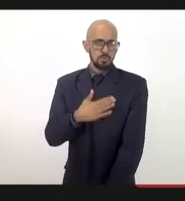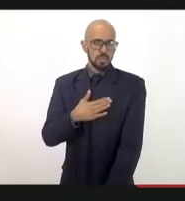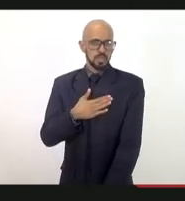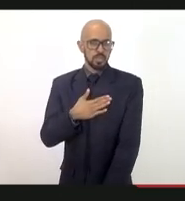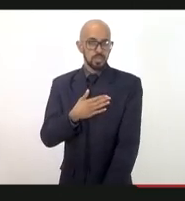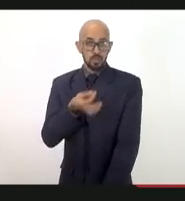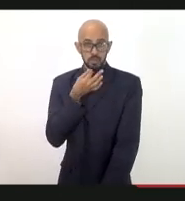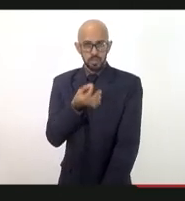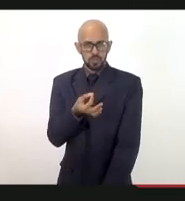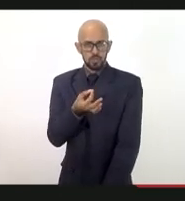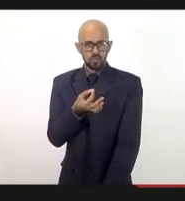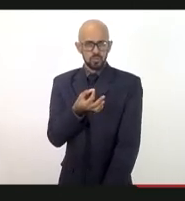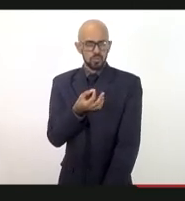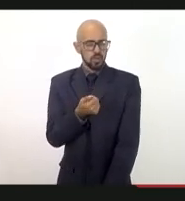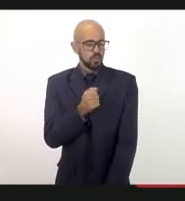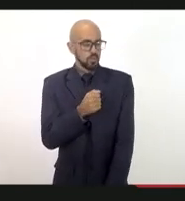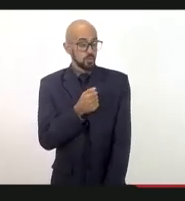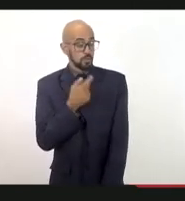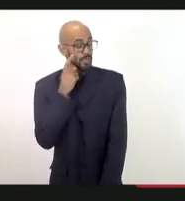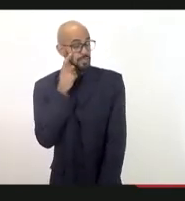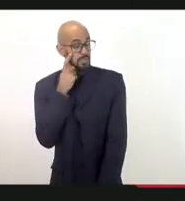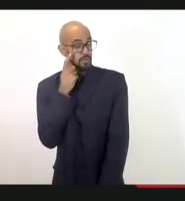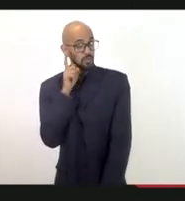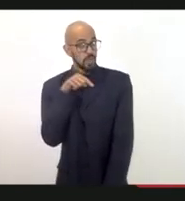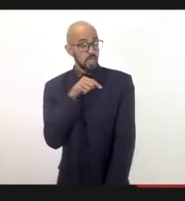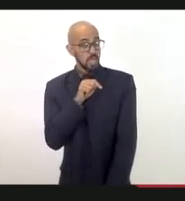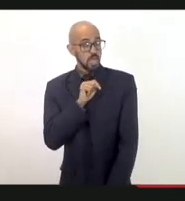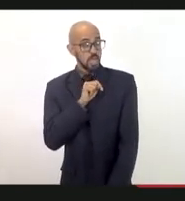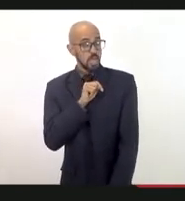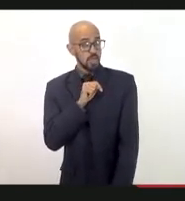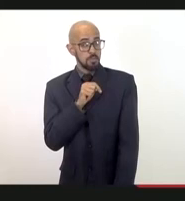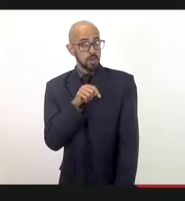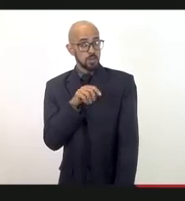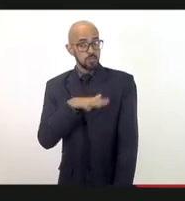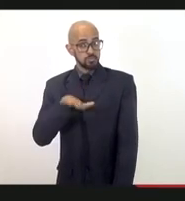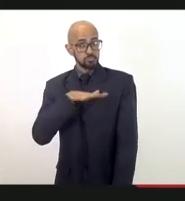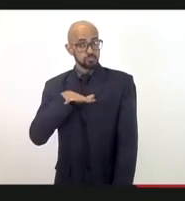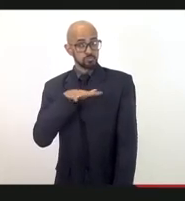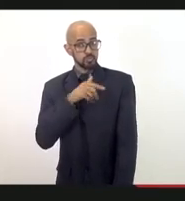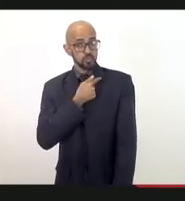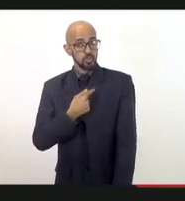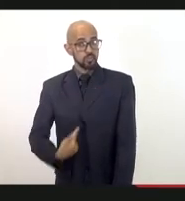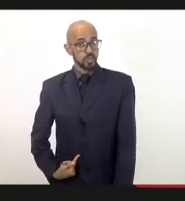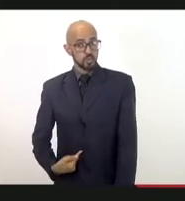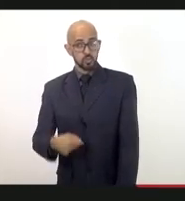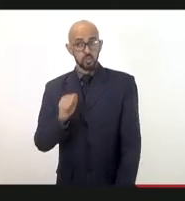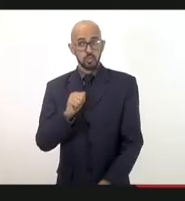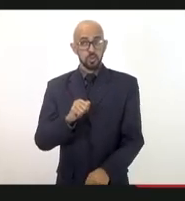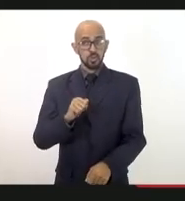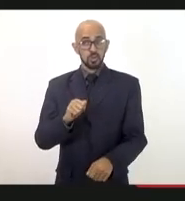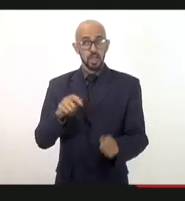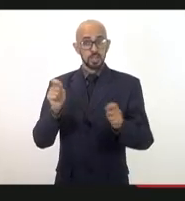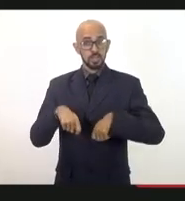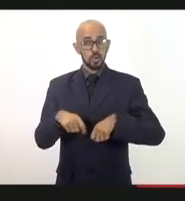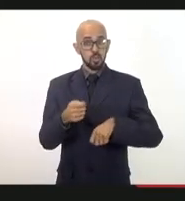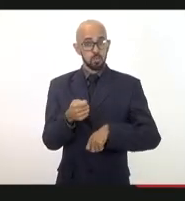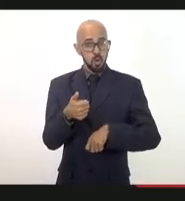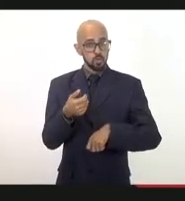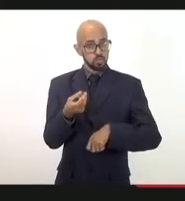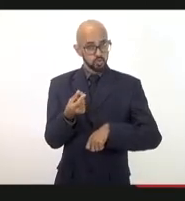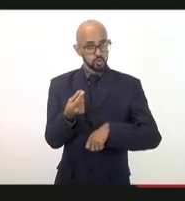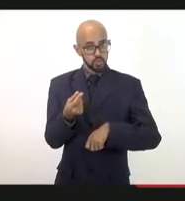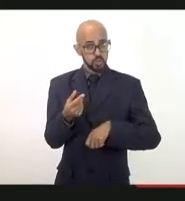a nível governamental. Pouco. Com muito pouco a gente conseguiria montar uma estrutura lá e